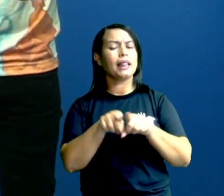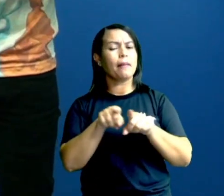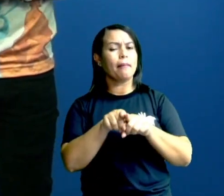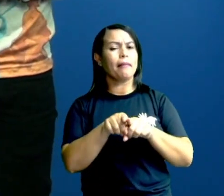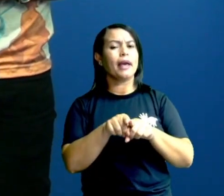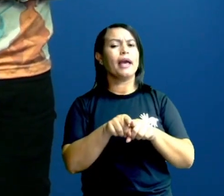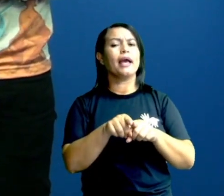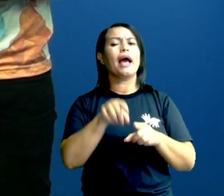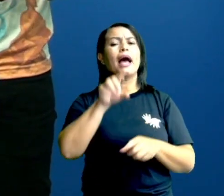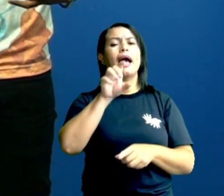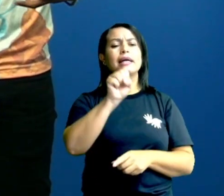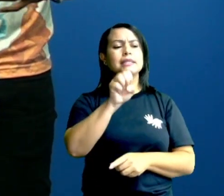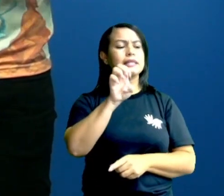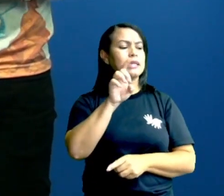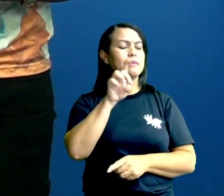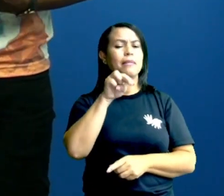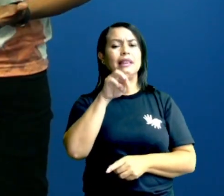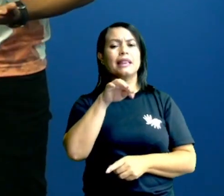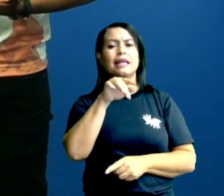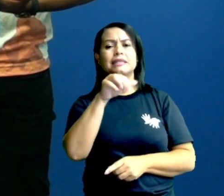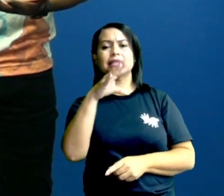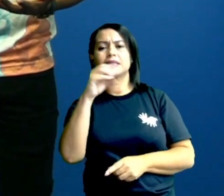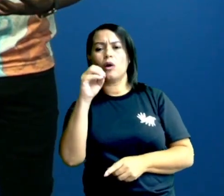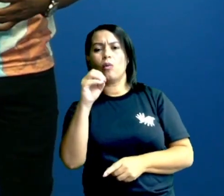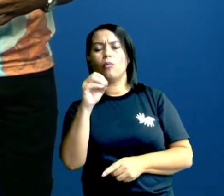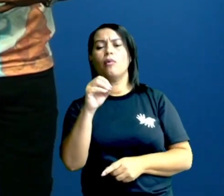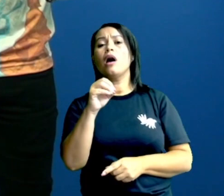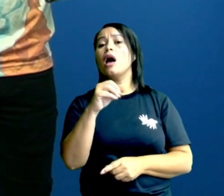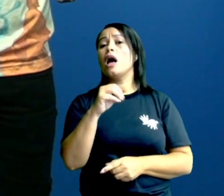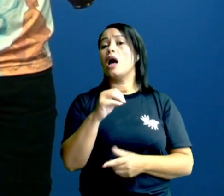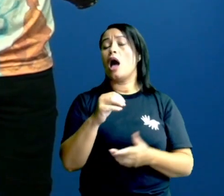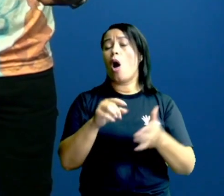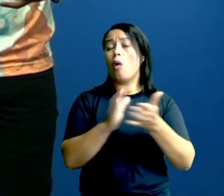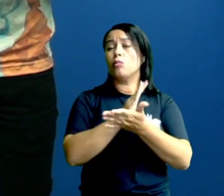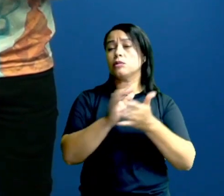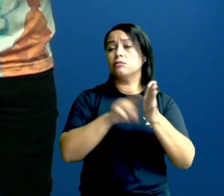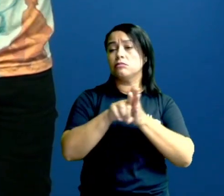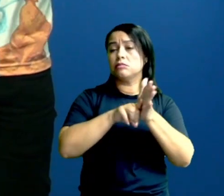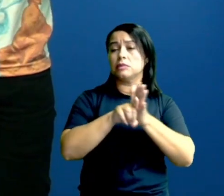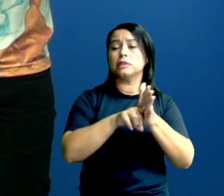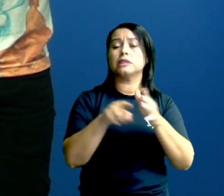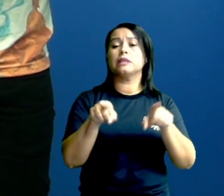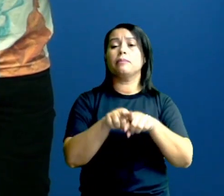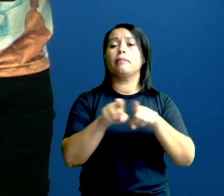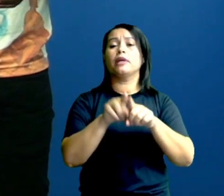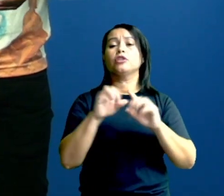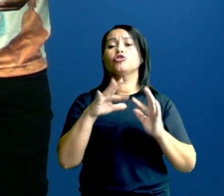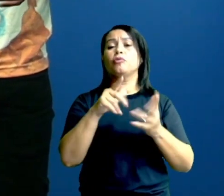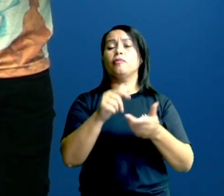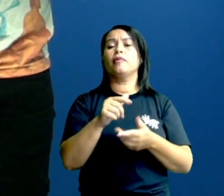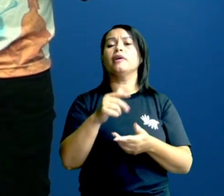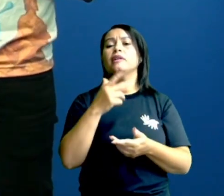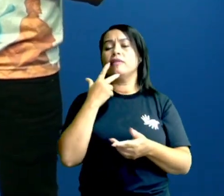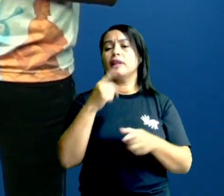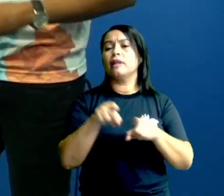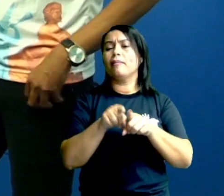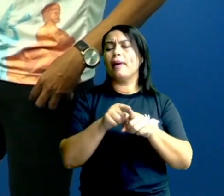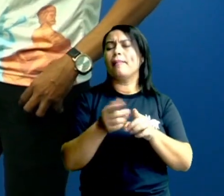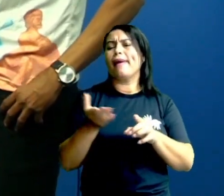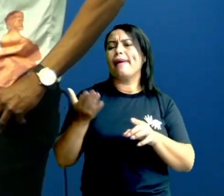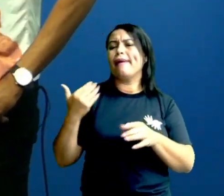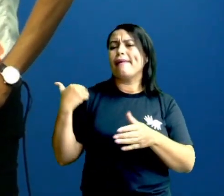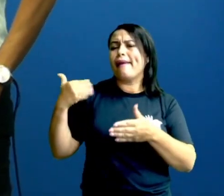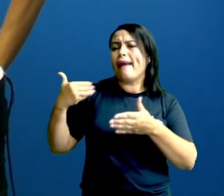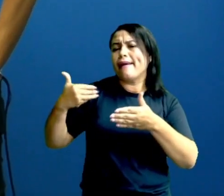recente tá segundo os geólogos essa área teria sido formado aí no quaternário ou seja na era cenozóica no período bem